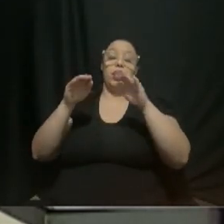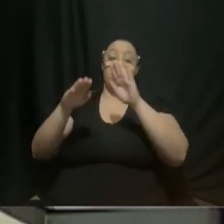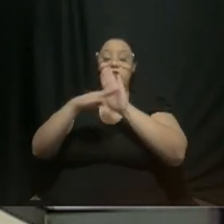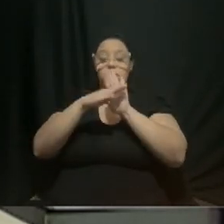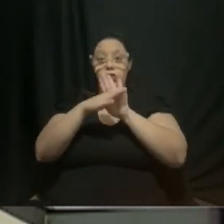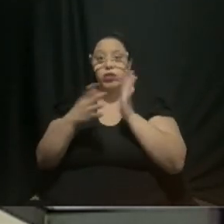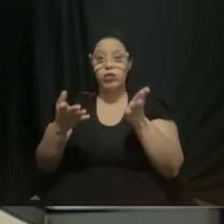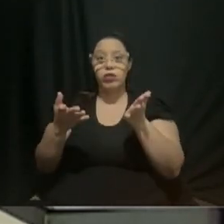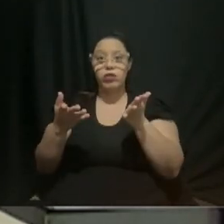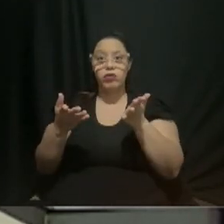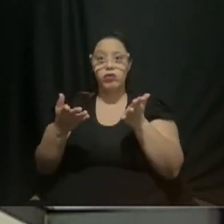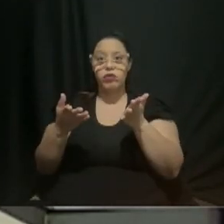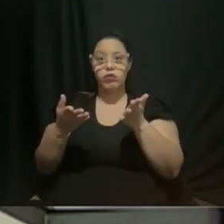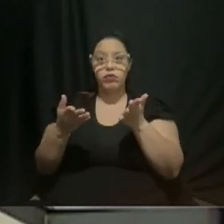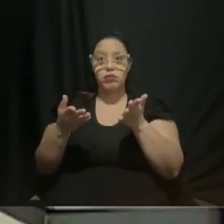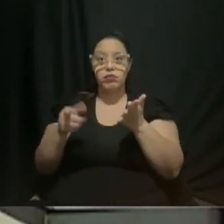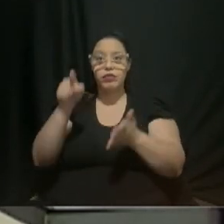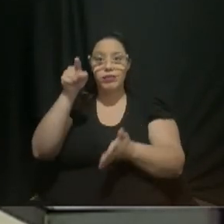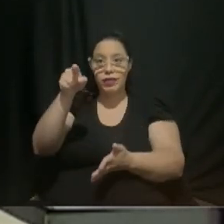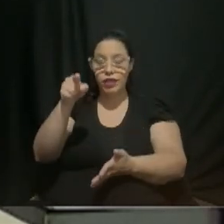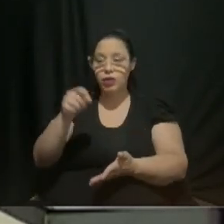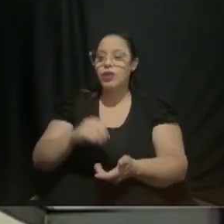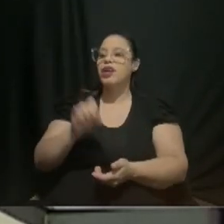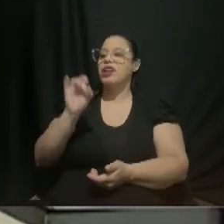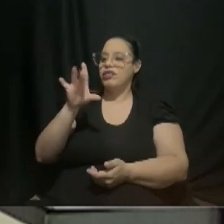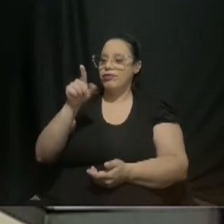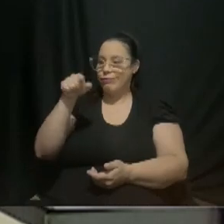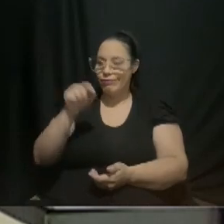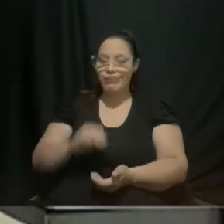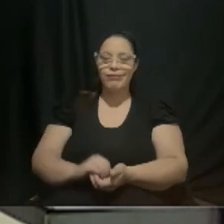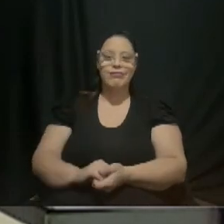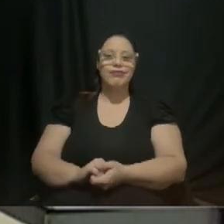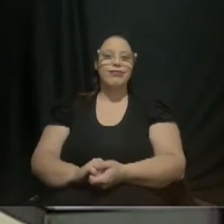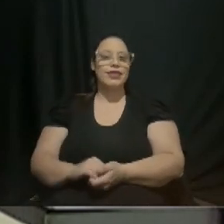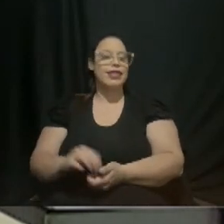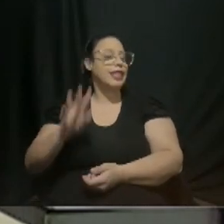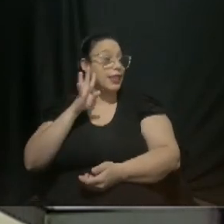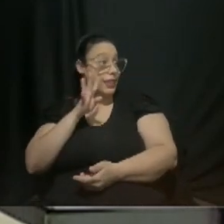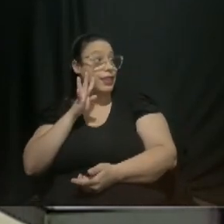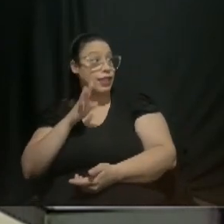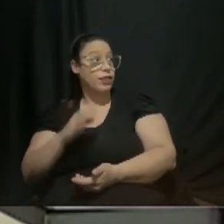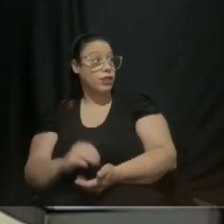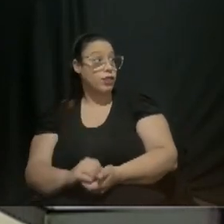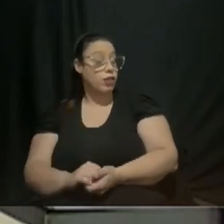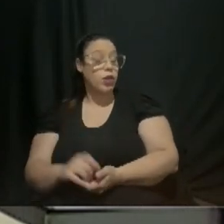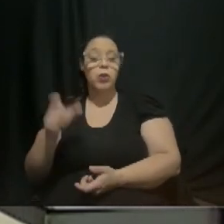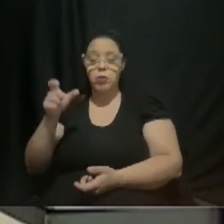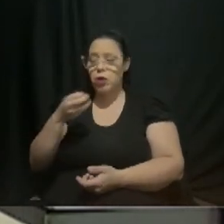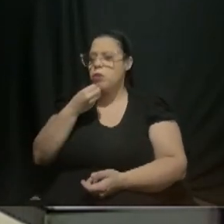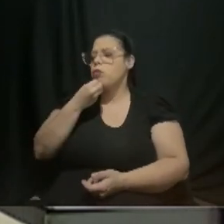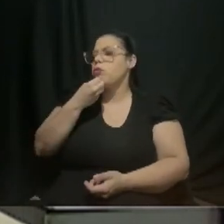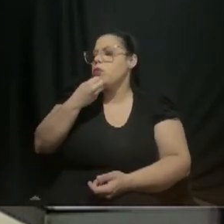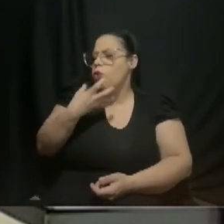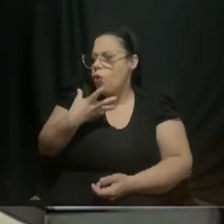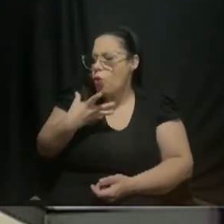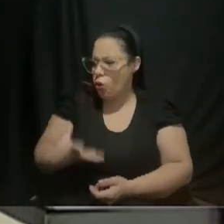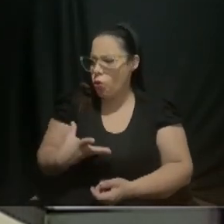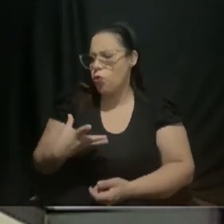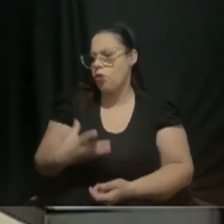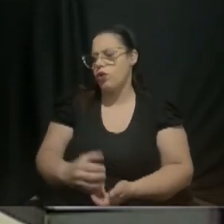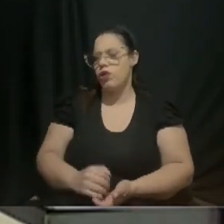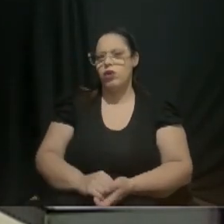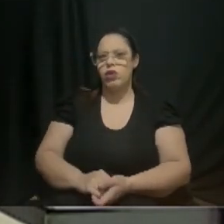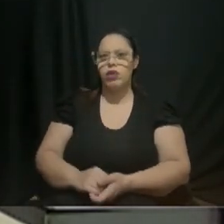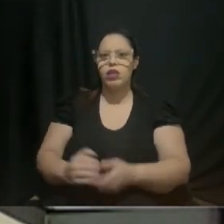ali, e foi ali mesmo. Que legal. É assim, né? Foi uma pessoa muito bacana, né? Eu falei assim, nossa, eu nunca me esqueço que ele... você não vai poder nem com